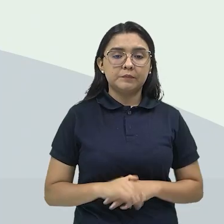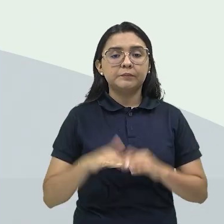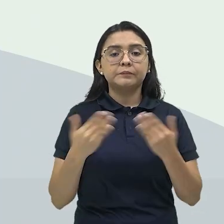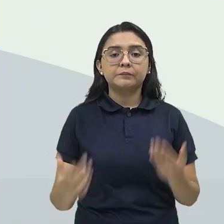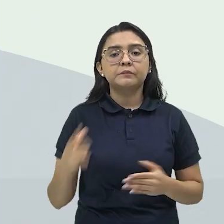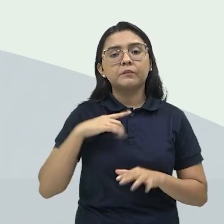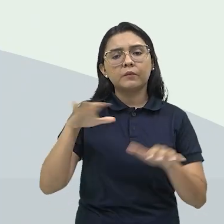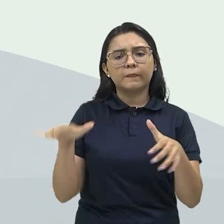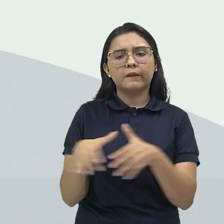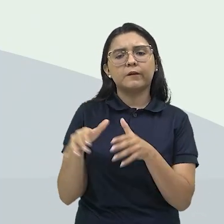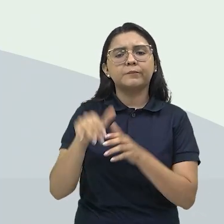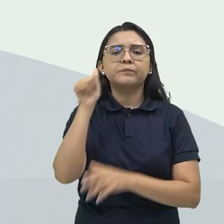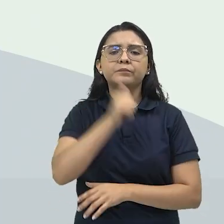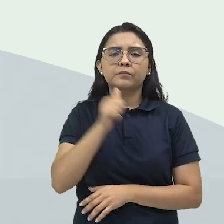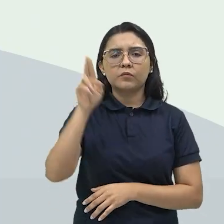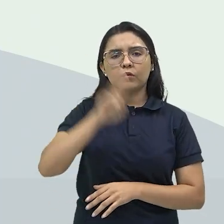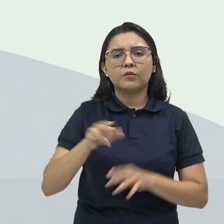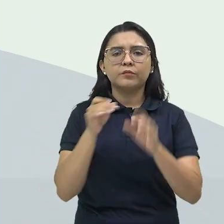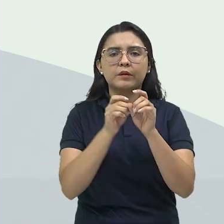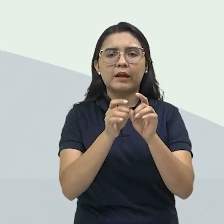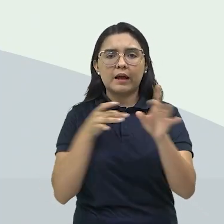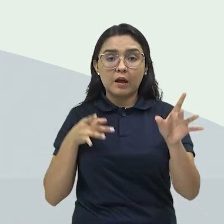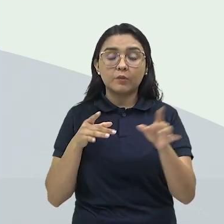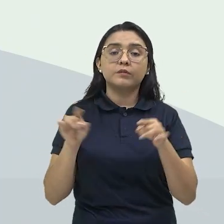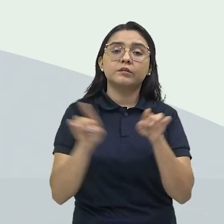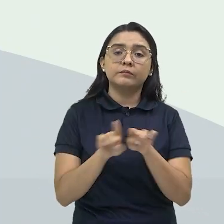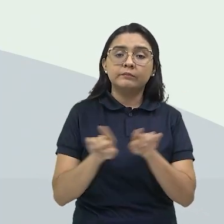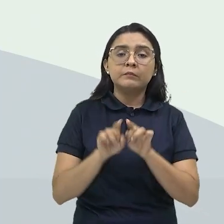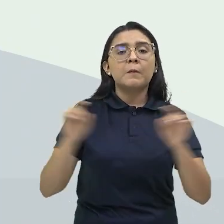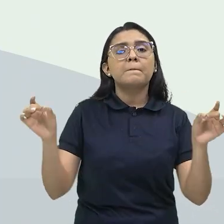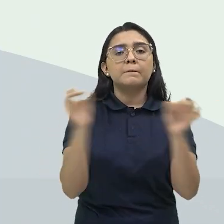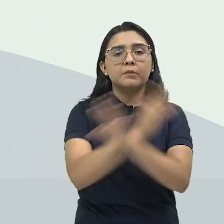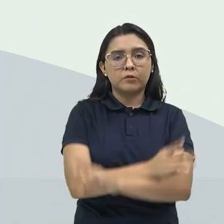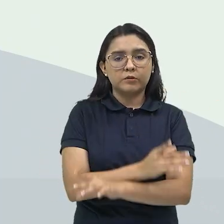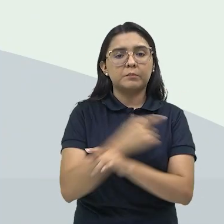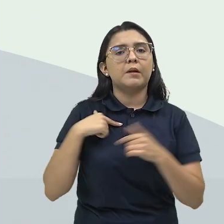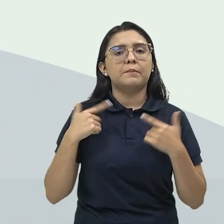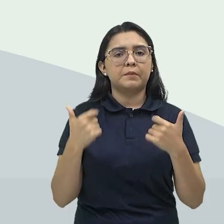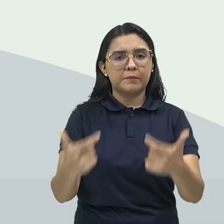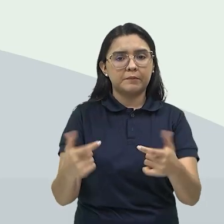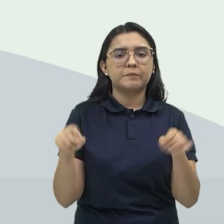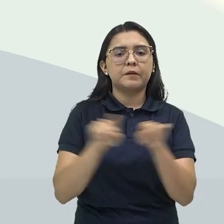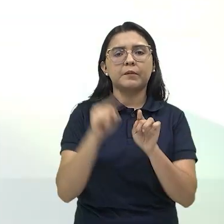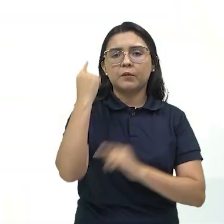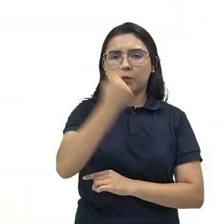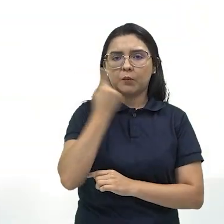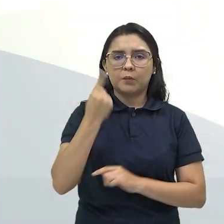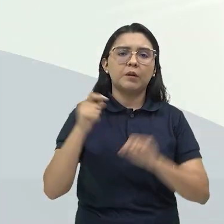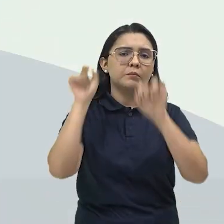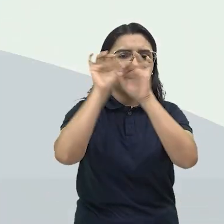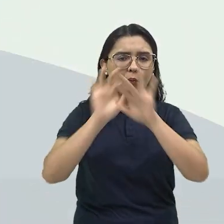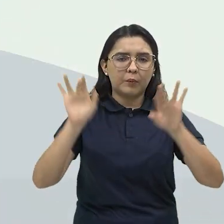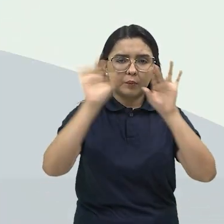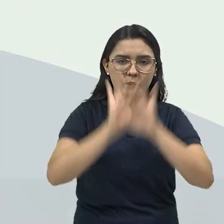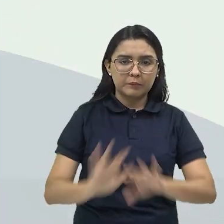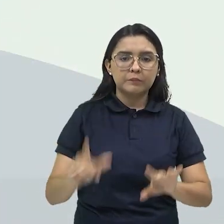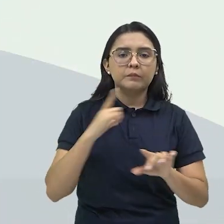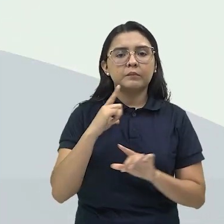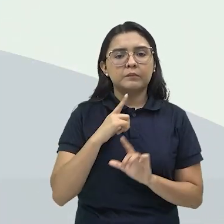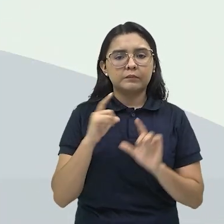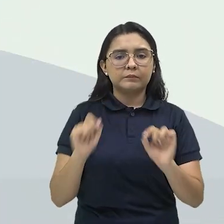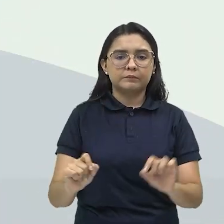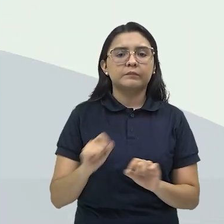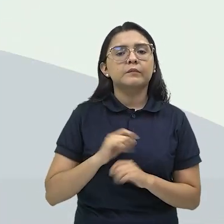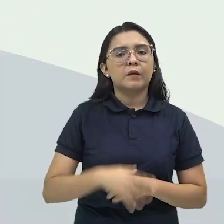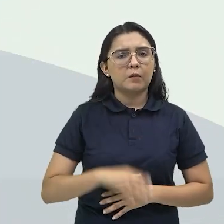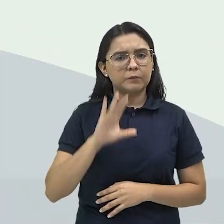Elas carregavam arcos e flechas, prontas para lutar, e seus olhos brilhavam com uma energia